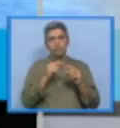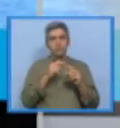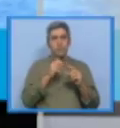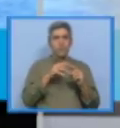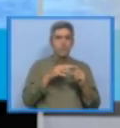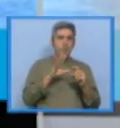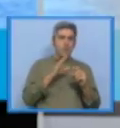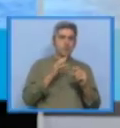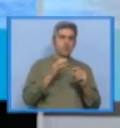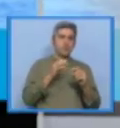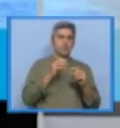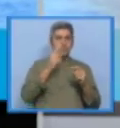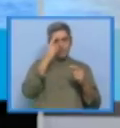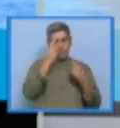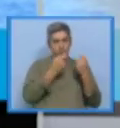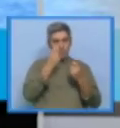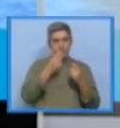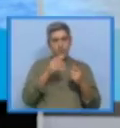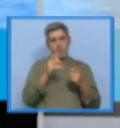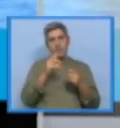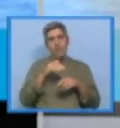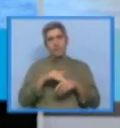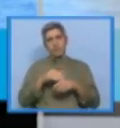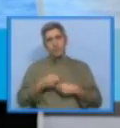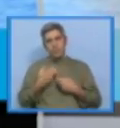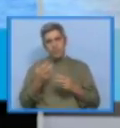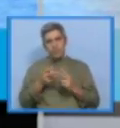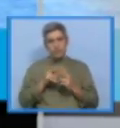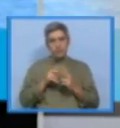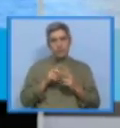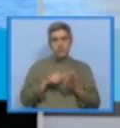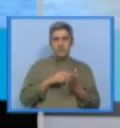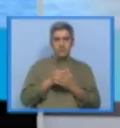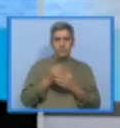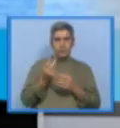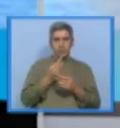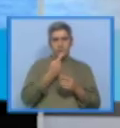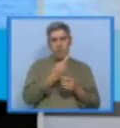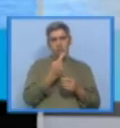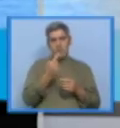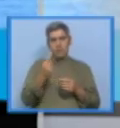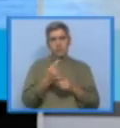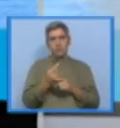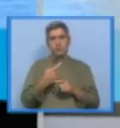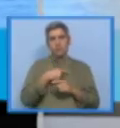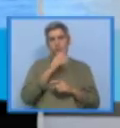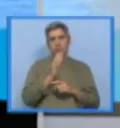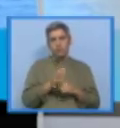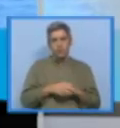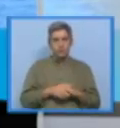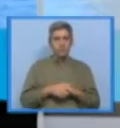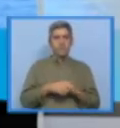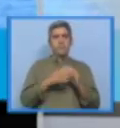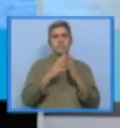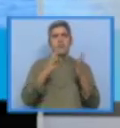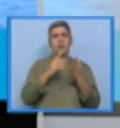mais reflexivo e um tom mais testemunhal. Mas haverá sempre essas duas componentes em cada um, porque, como disse, boa